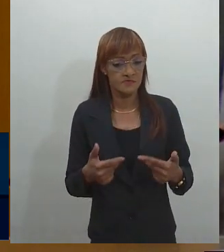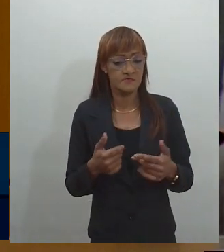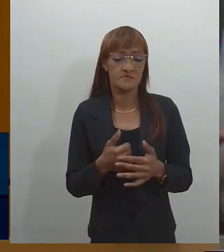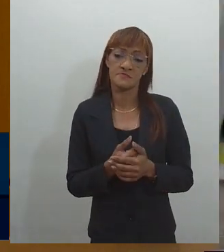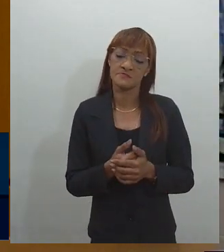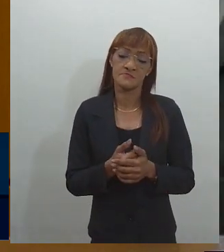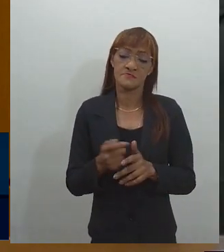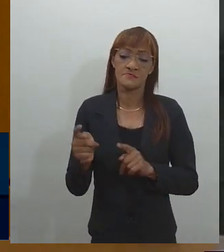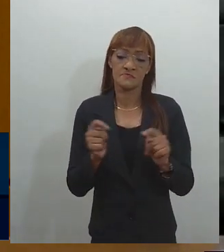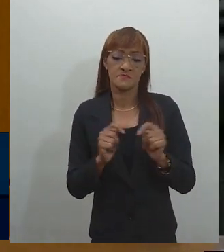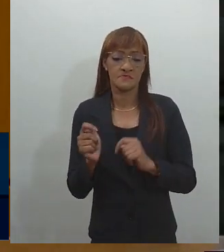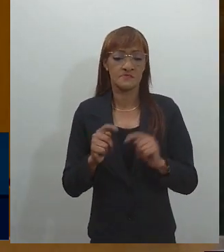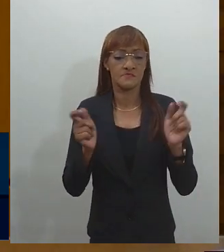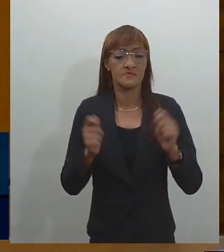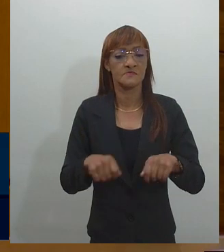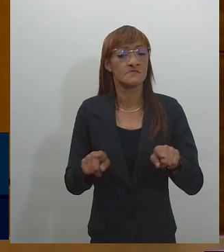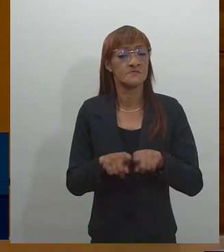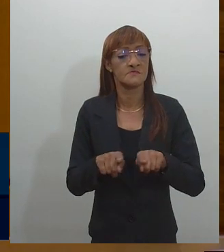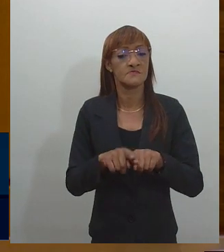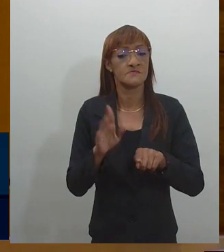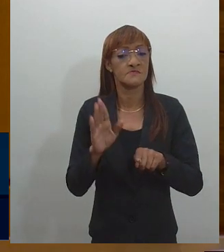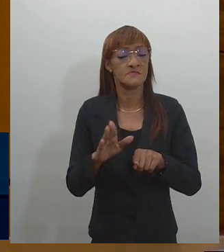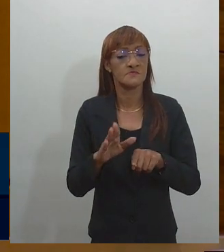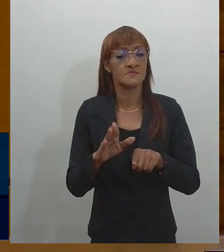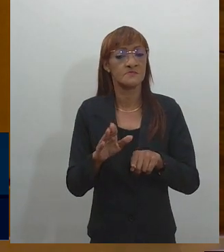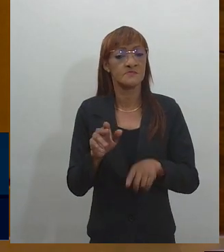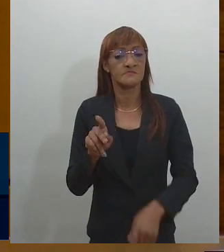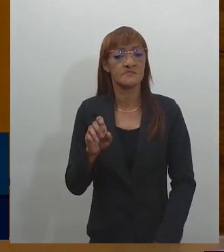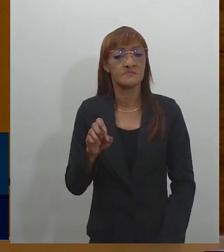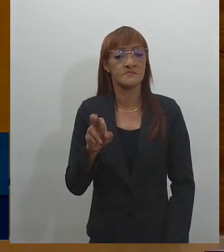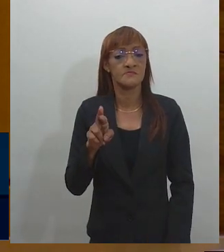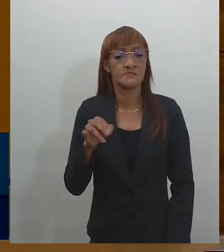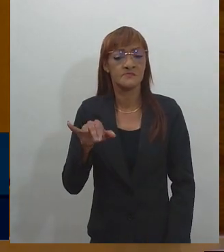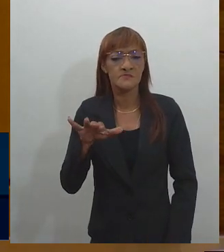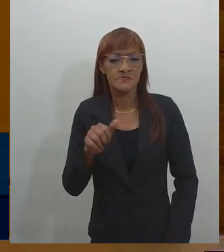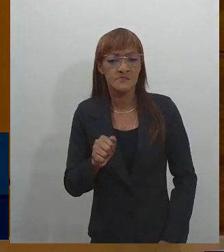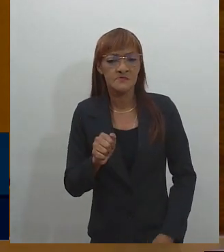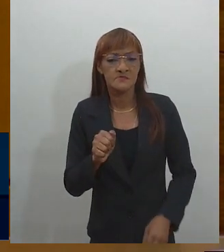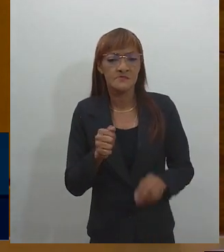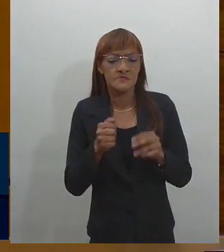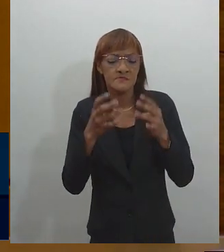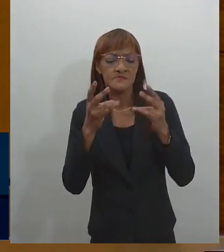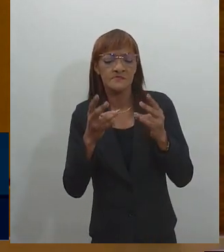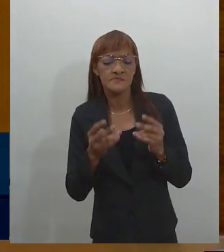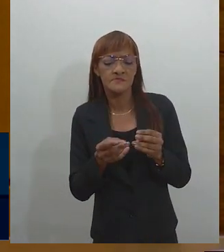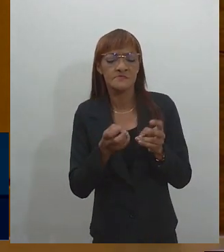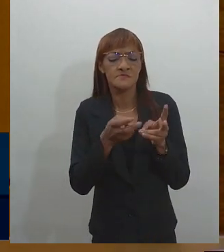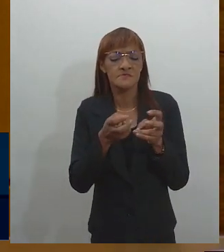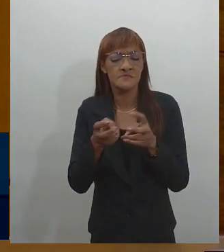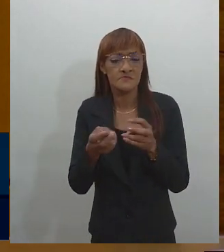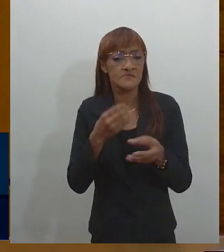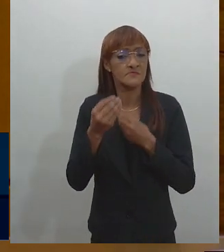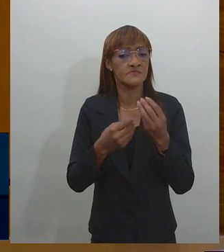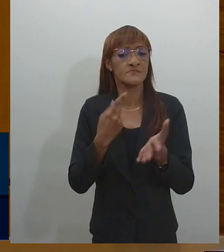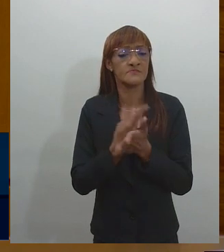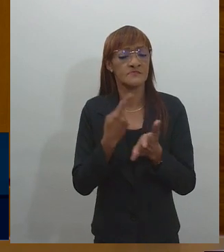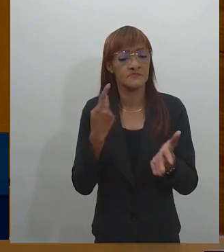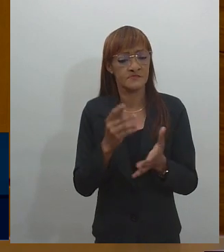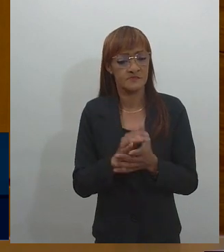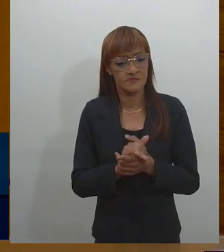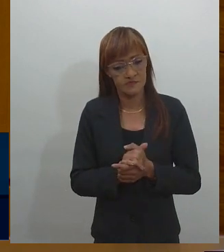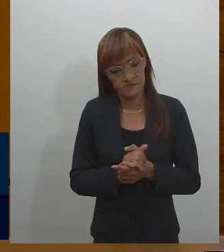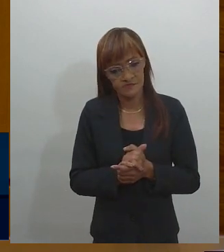uma perícia nessas rodovias para saber o porquê dessa situação. Também Itabaianinha,